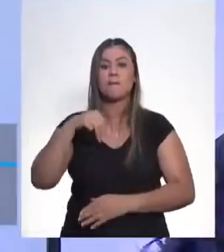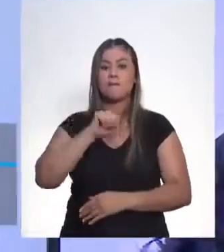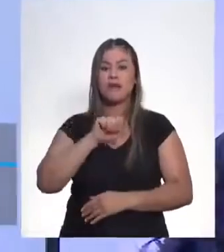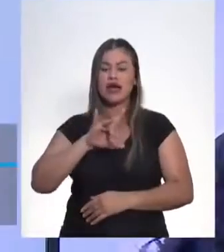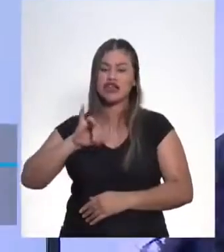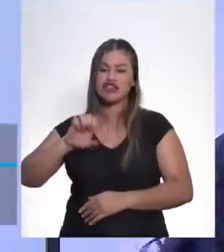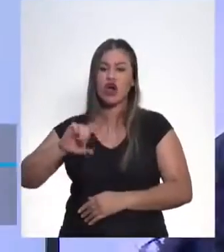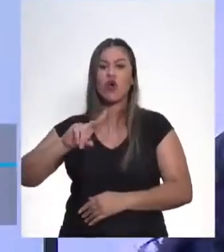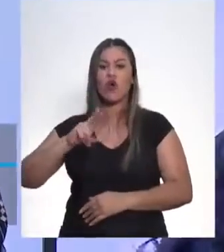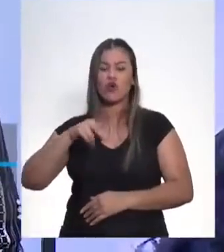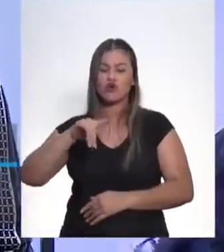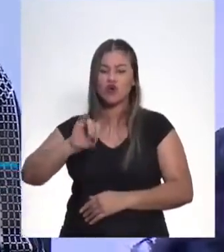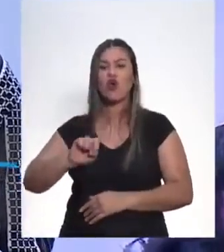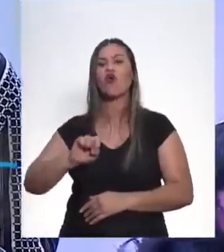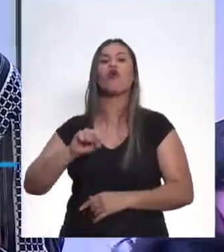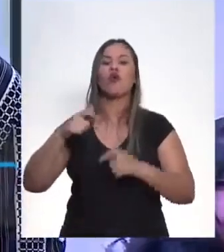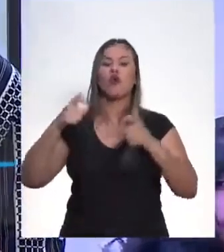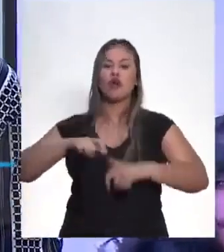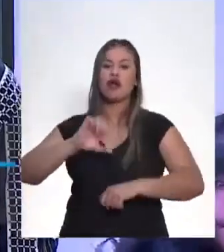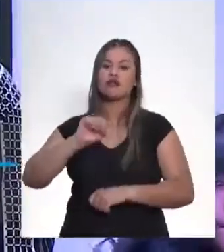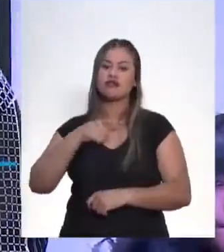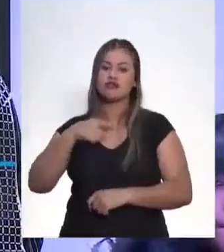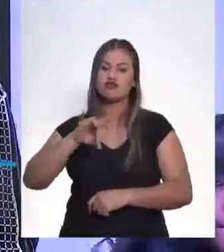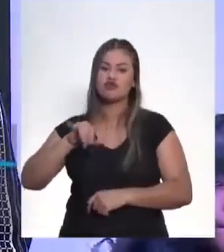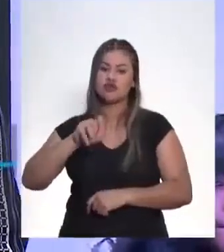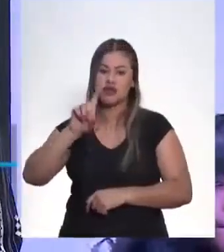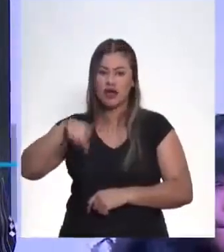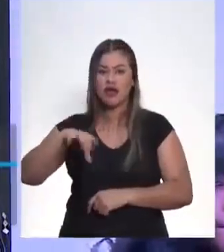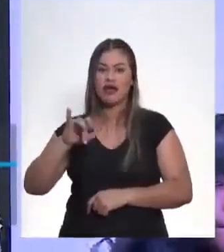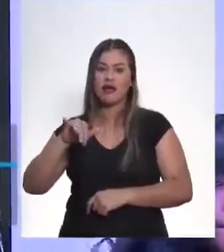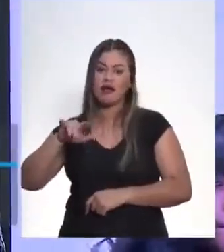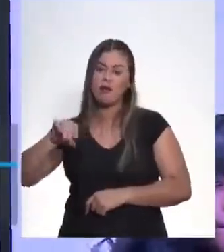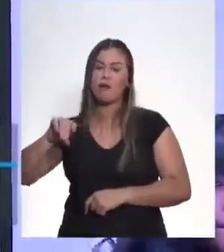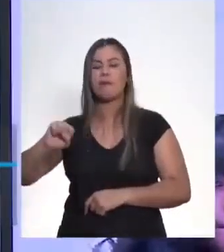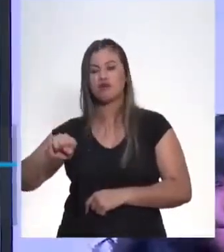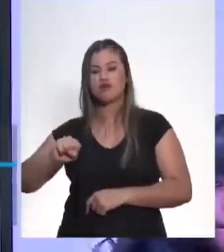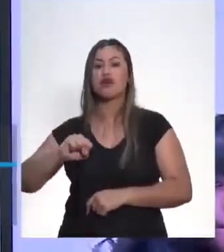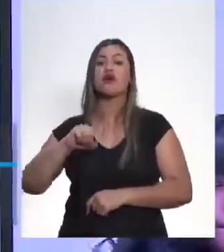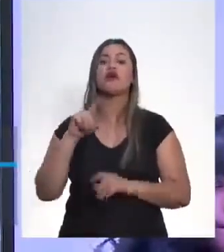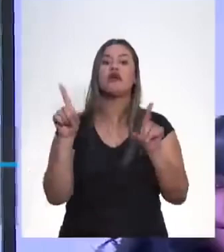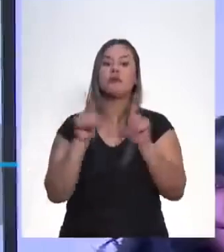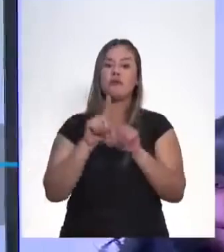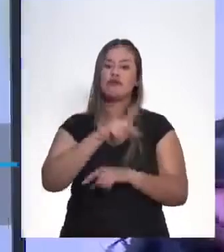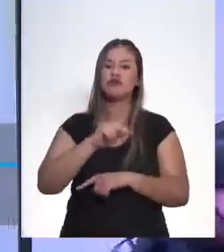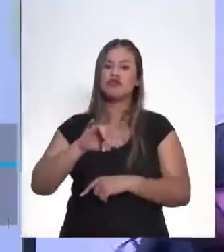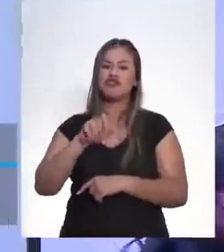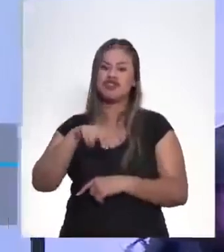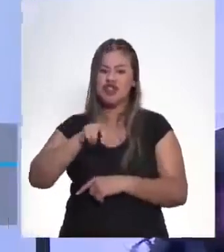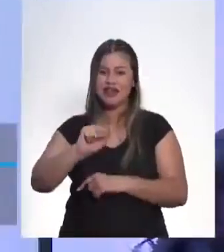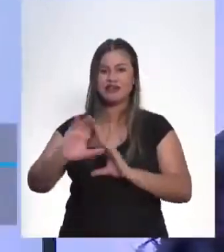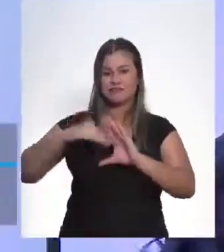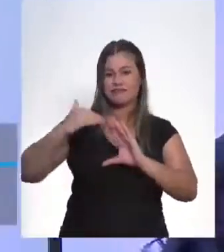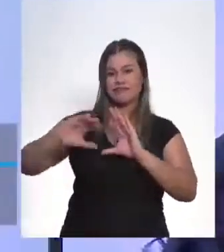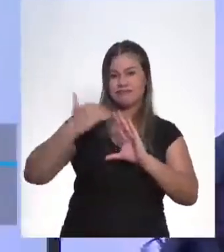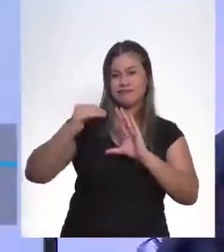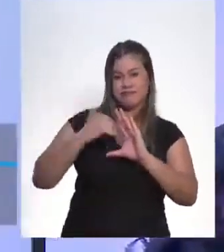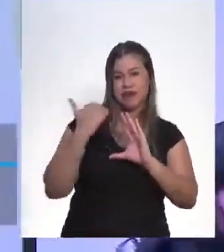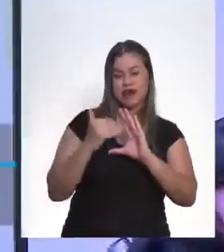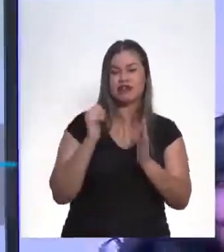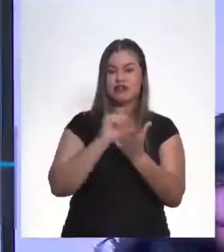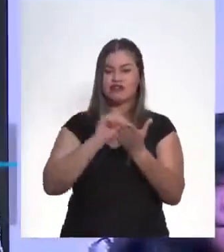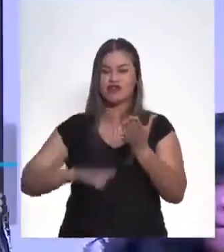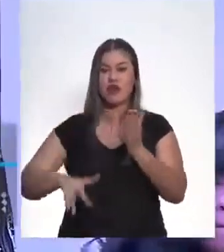Marechal Rondon, lá em São José dos Campos, a professora Janaína de Moraes, também nossa parceira, tem nos mandado muitos trabalhos